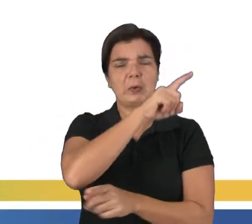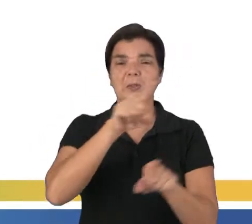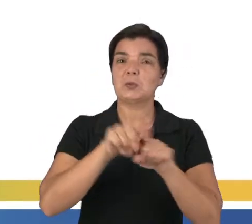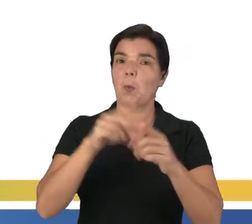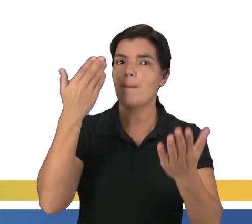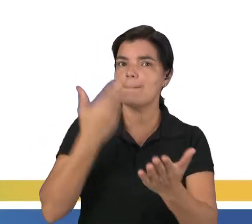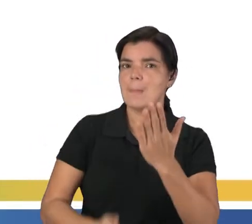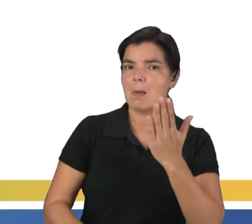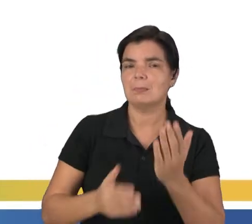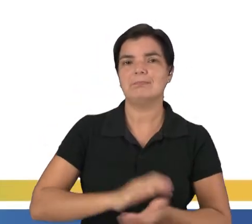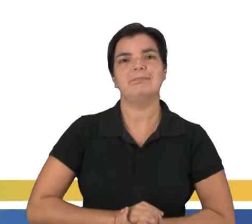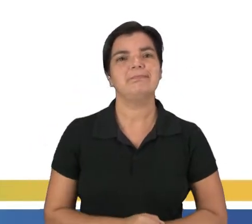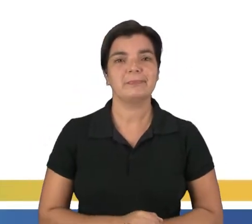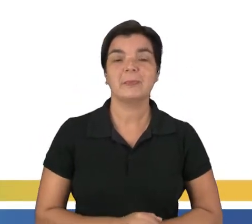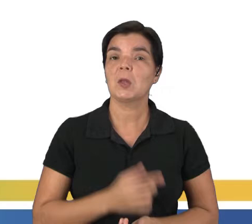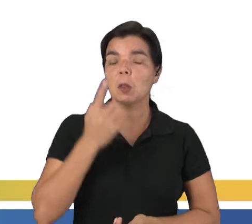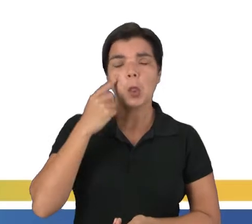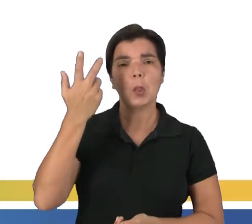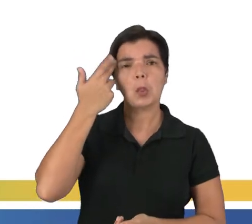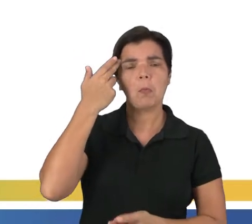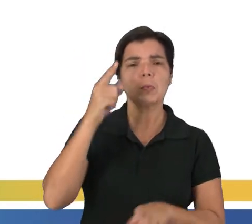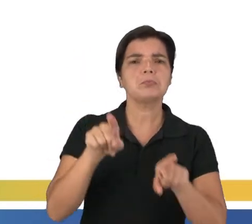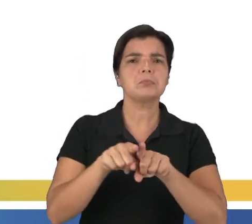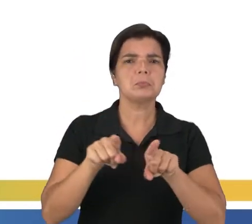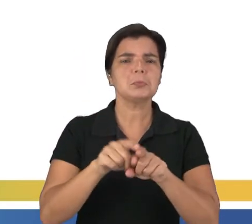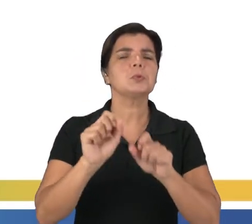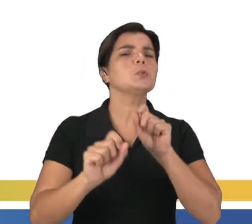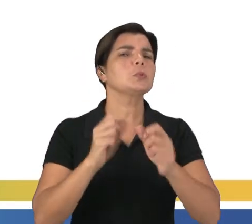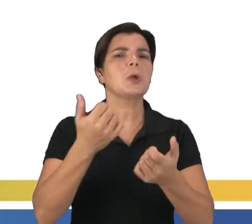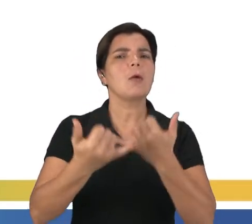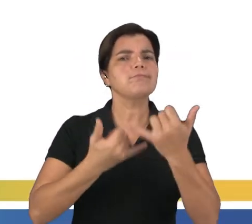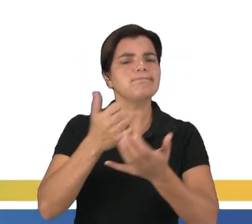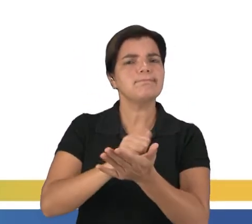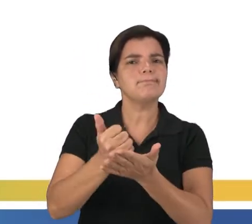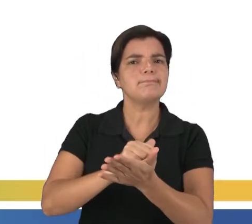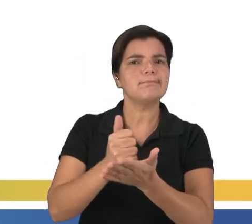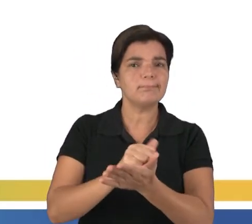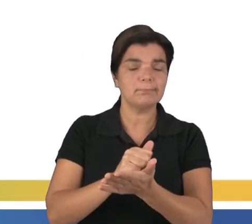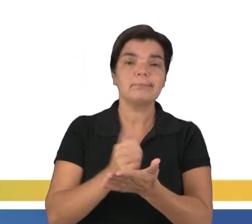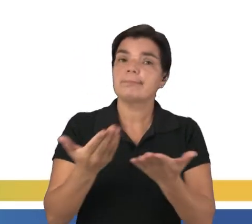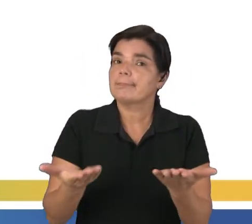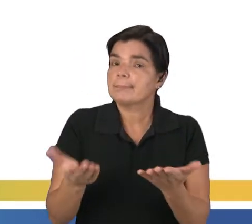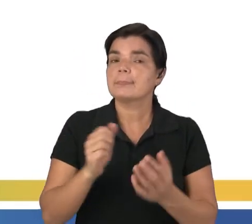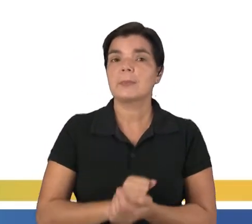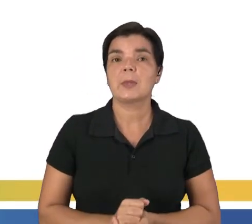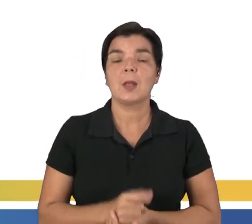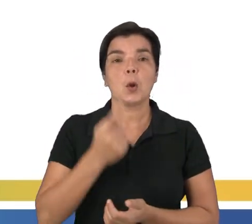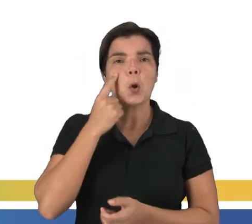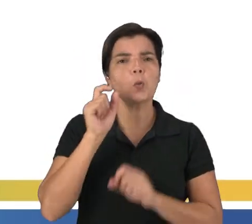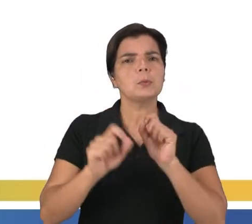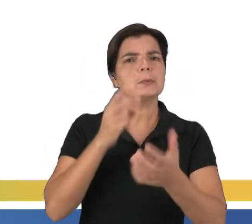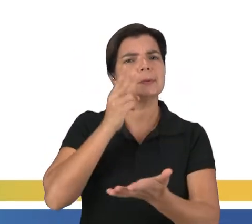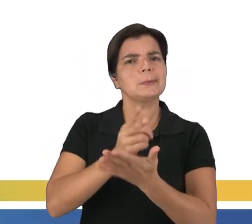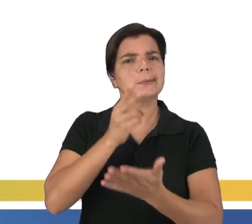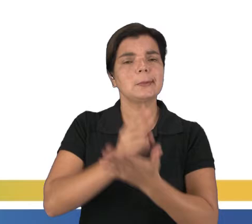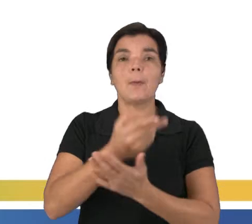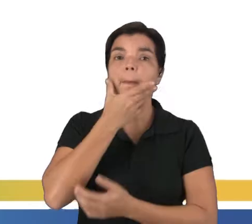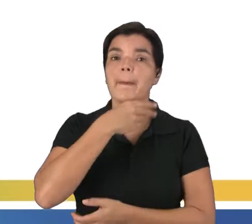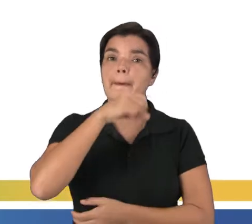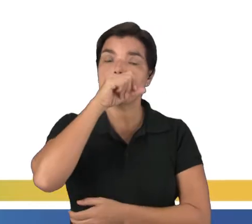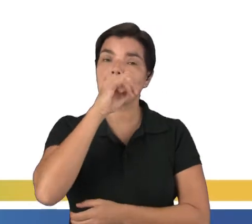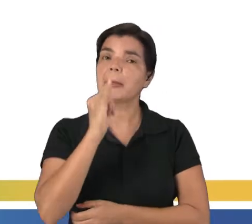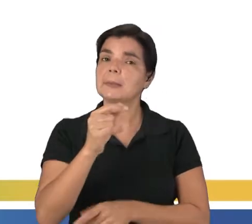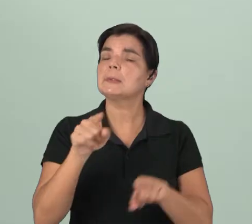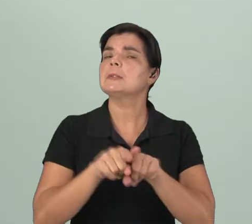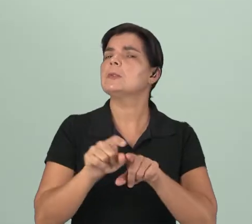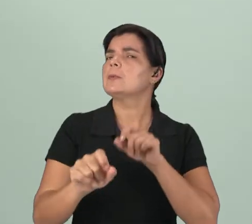com frustrações. Então, normalmente, quando a gente fala sobre jogos eletrônicos, nos remetem, sempre nossos pais falam